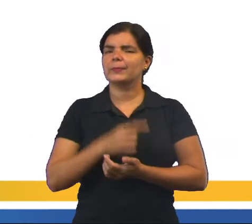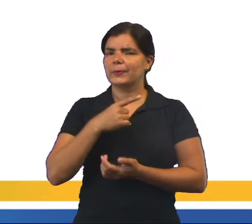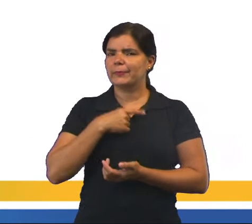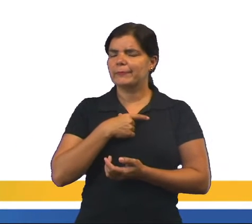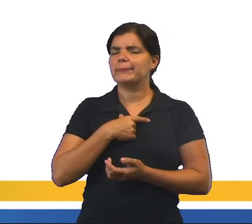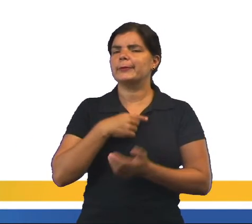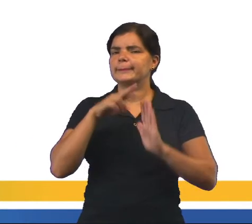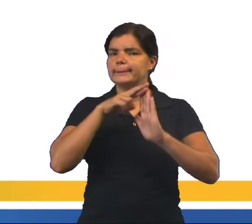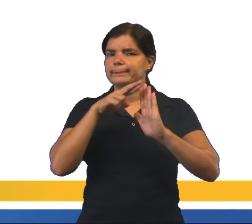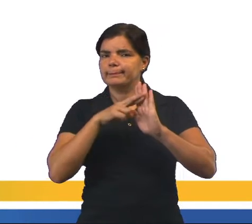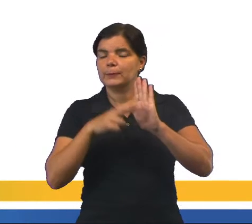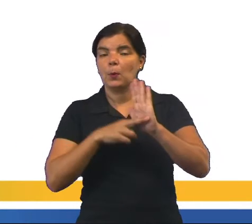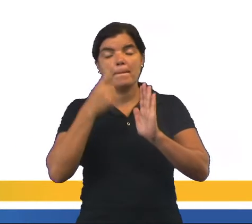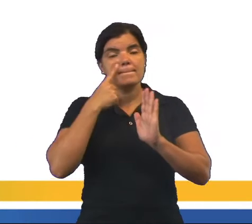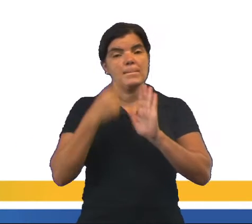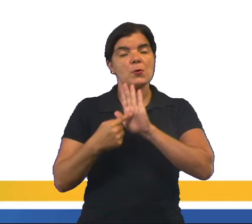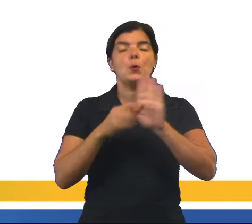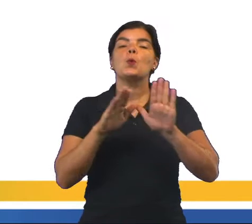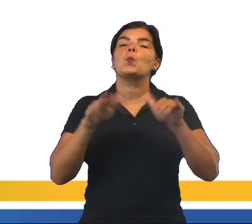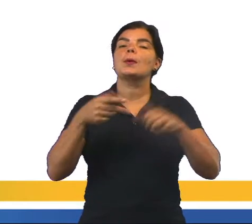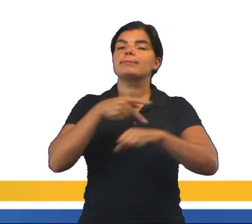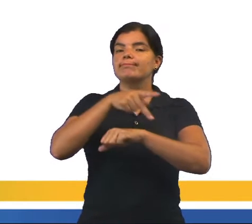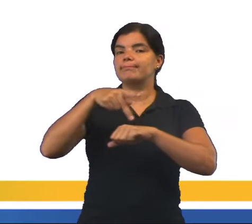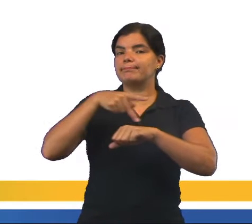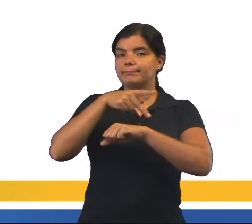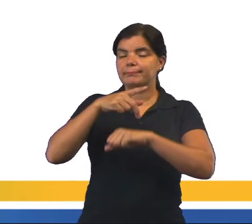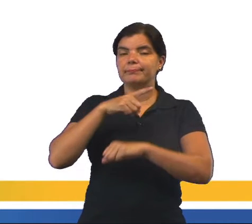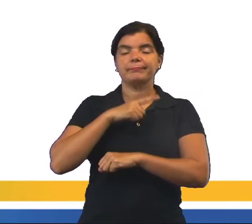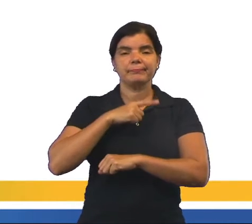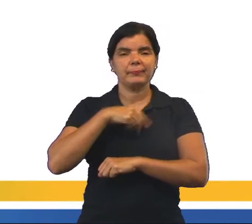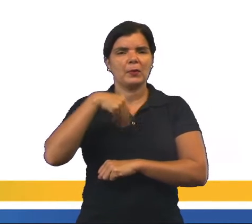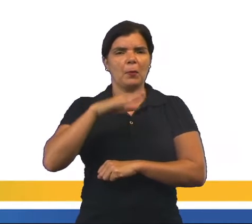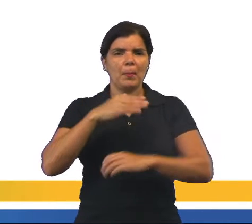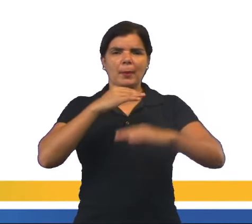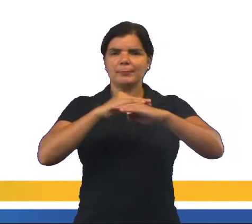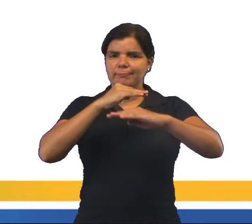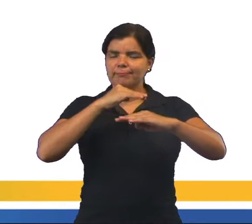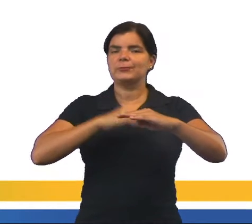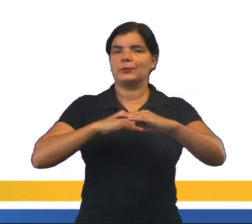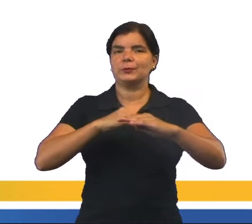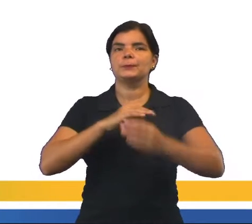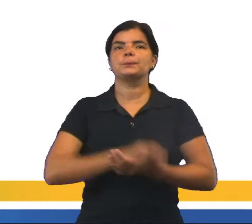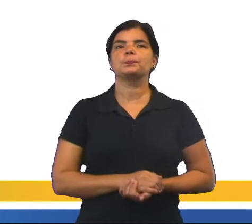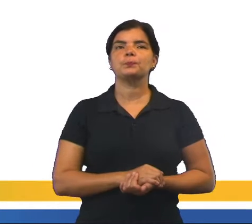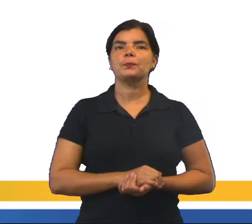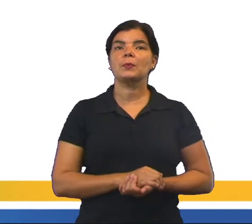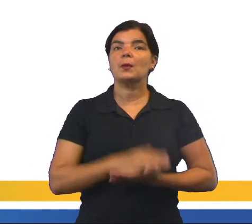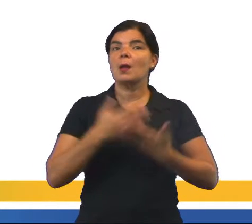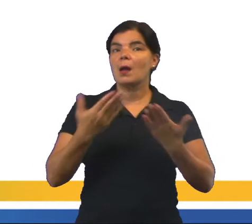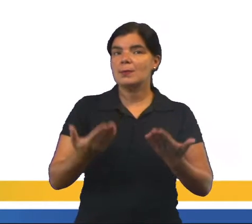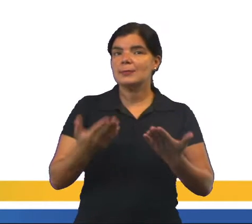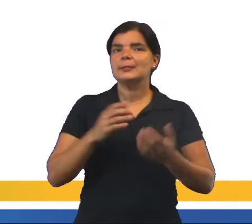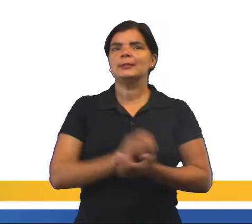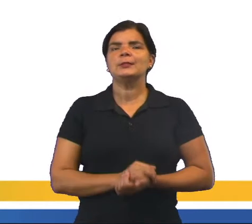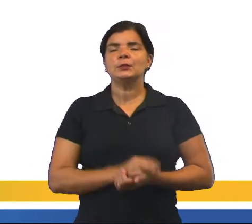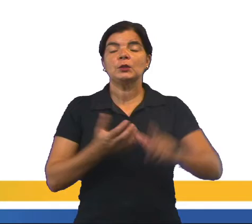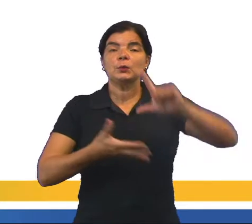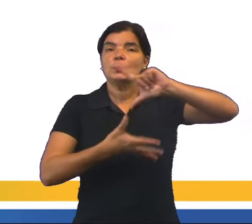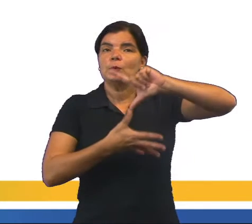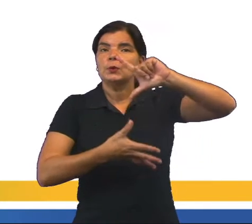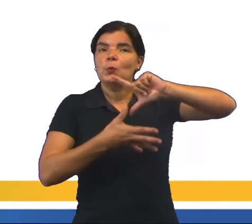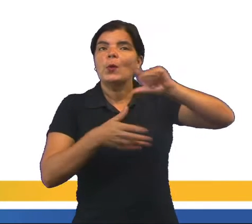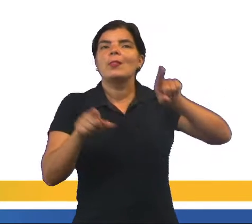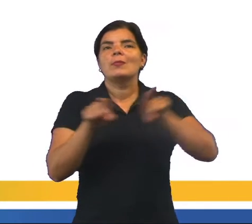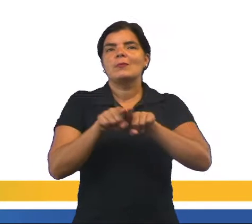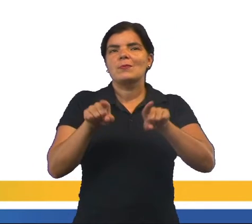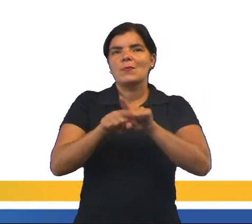vários critérios para identificar qual país que tem as suas debilidades. A grande disparidade